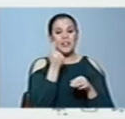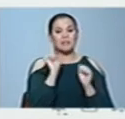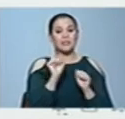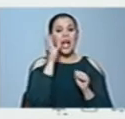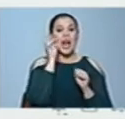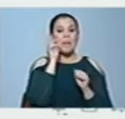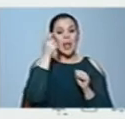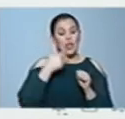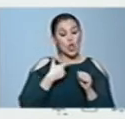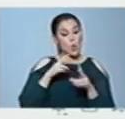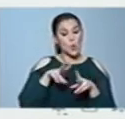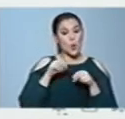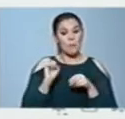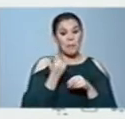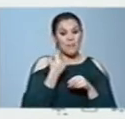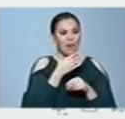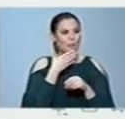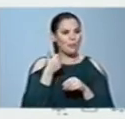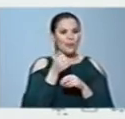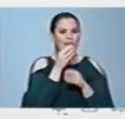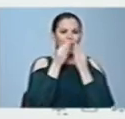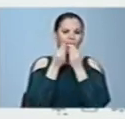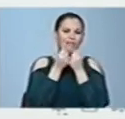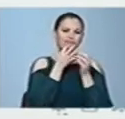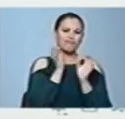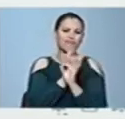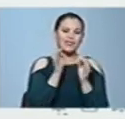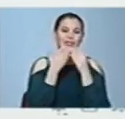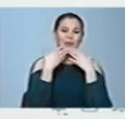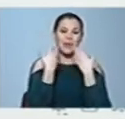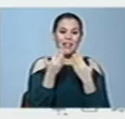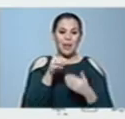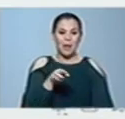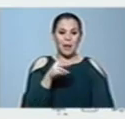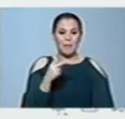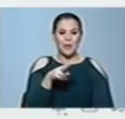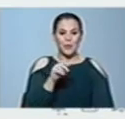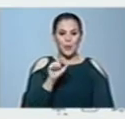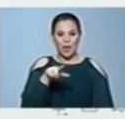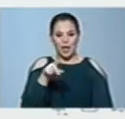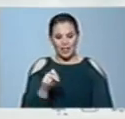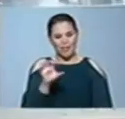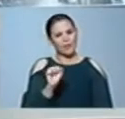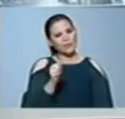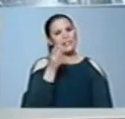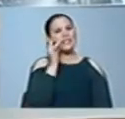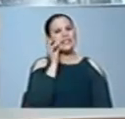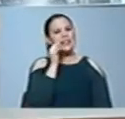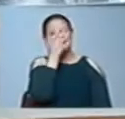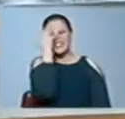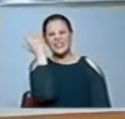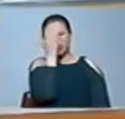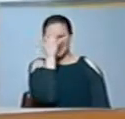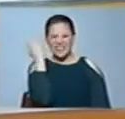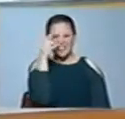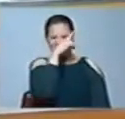coisa que nunca faz ficou limpo e o sabor ópio muito obrigada malooly o pescado esta forma de fazer crer nela é super super fácil não